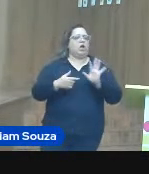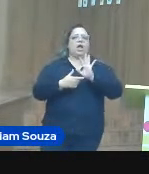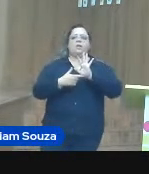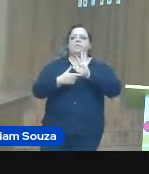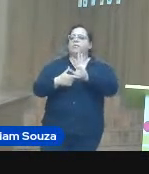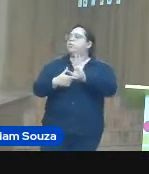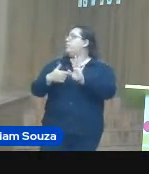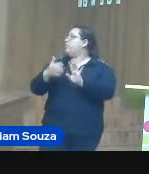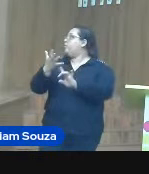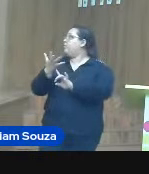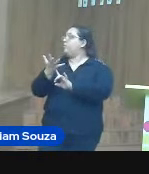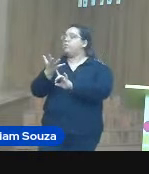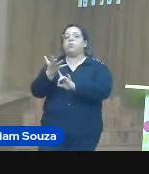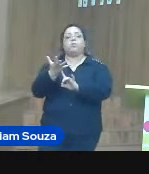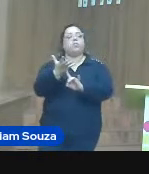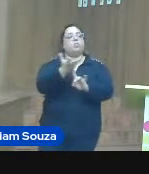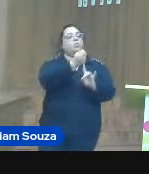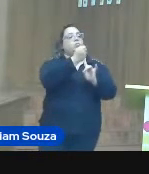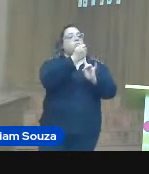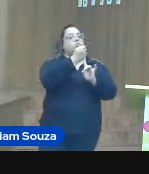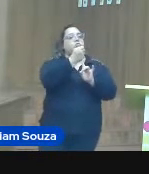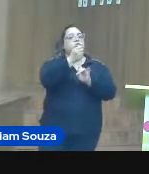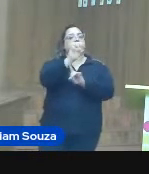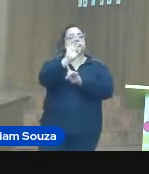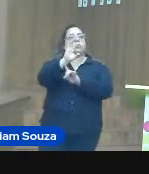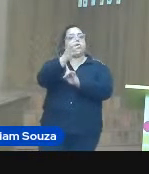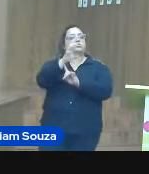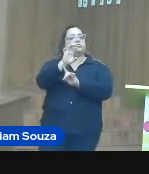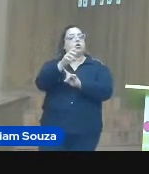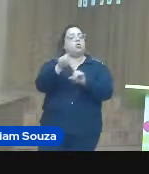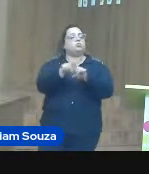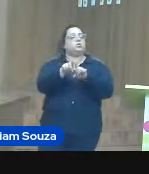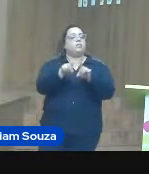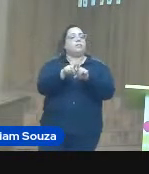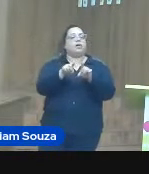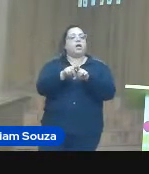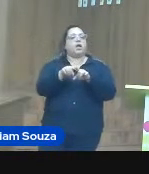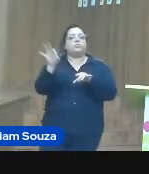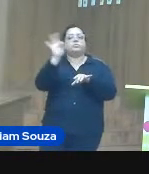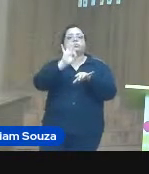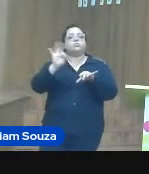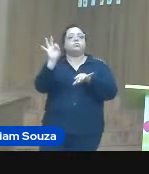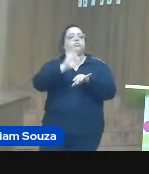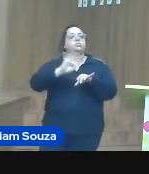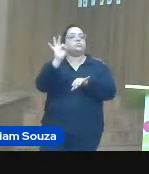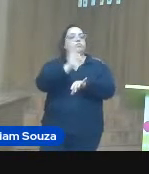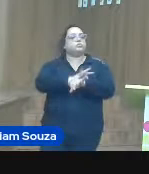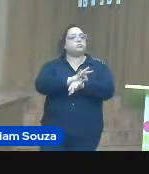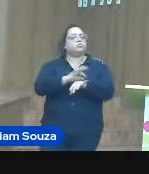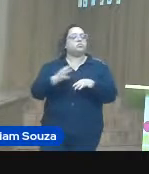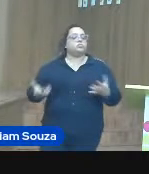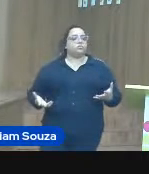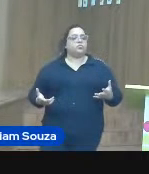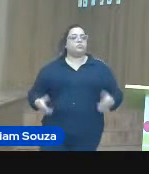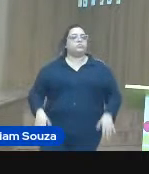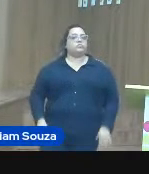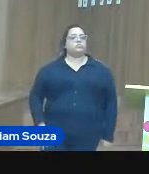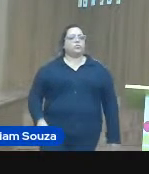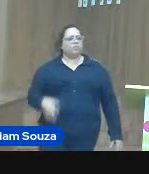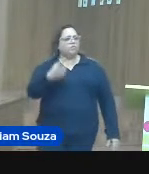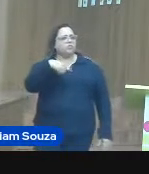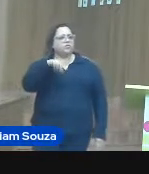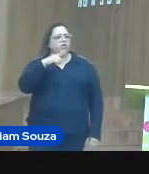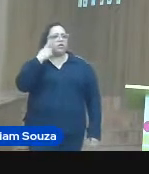aí mostra a colmeia da abelha. Por exemplo, todo mundo que tá me vendo agora, vocês já viram isso? Isso